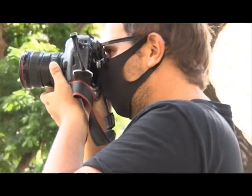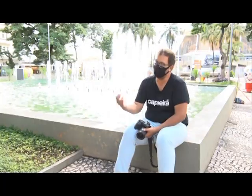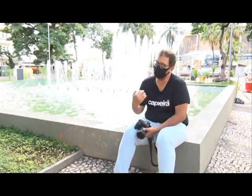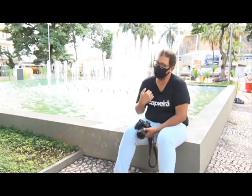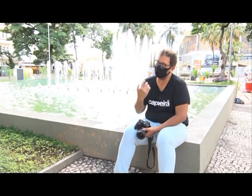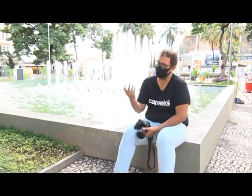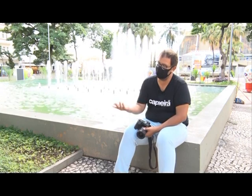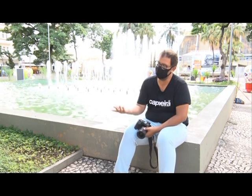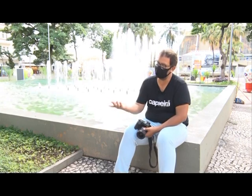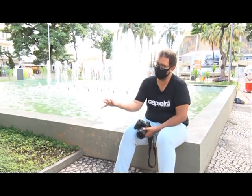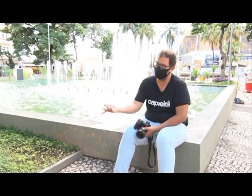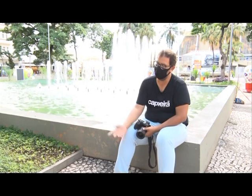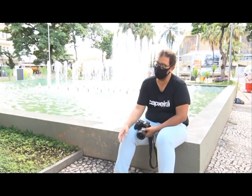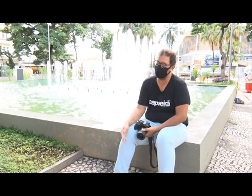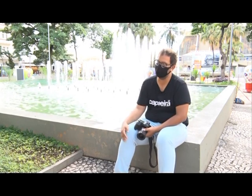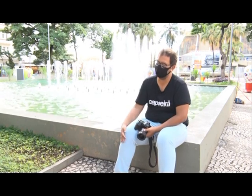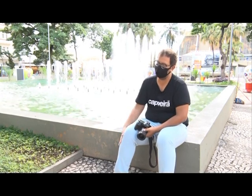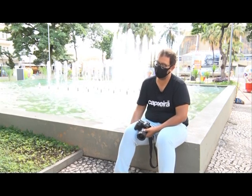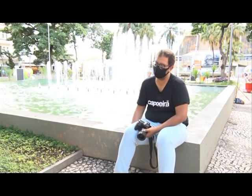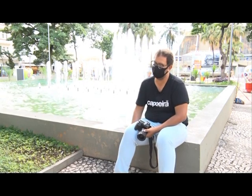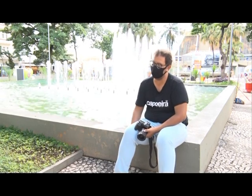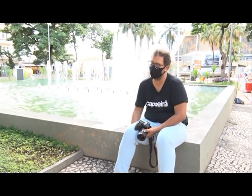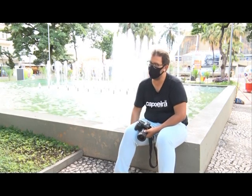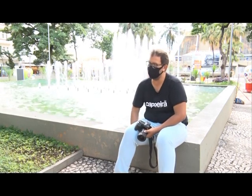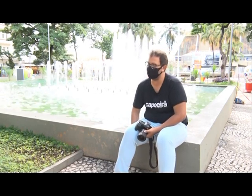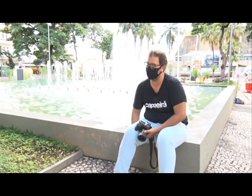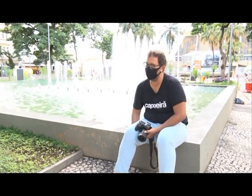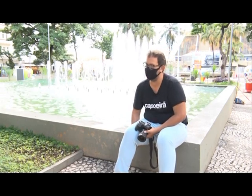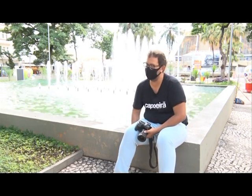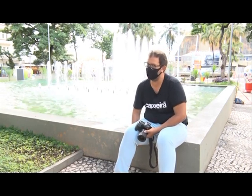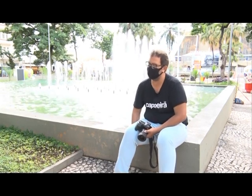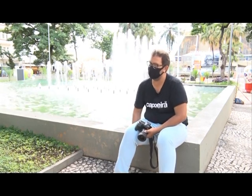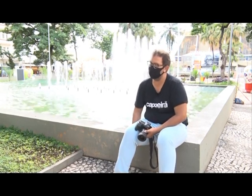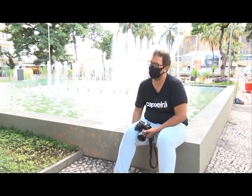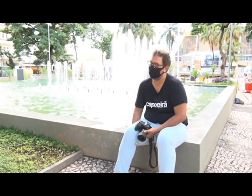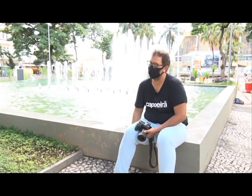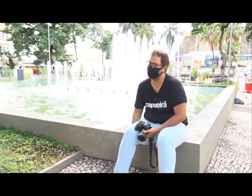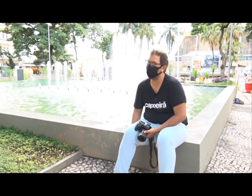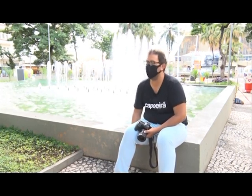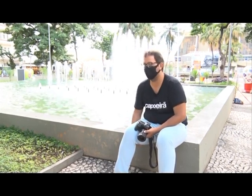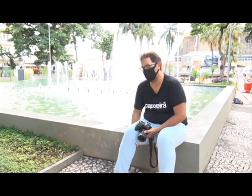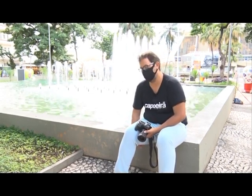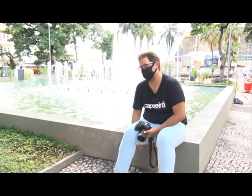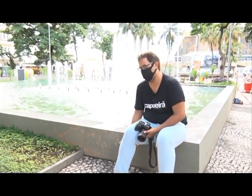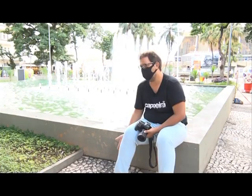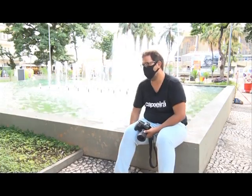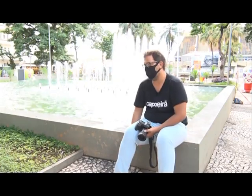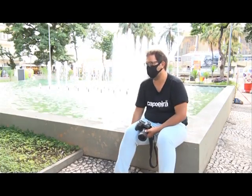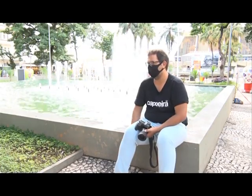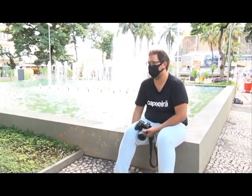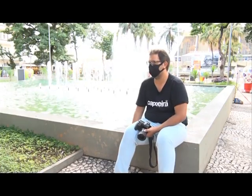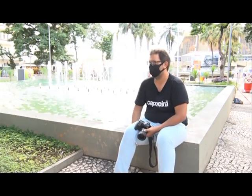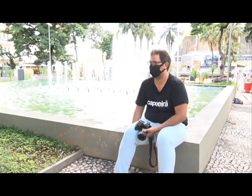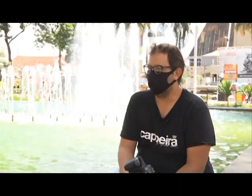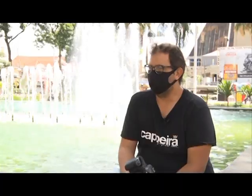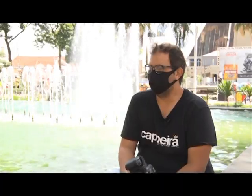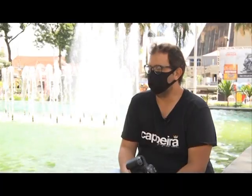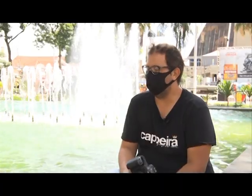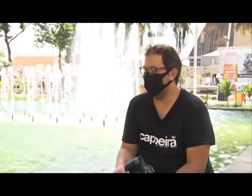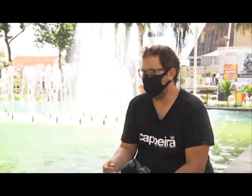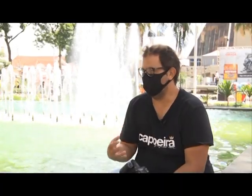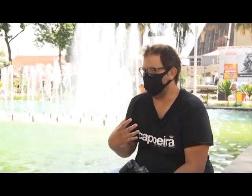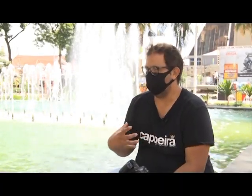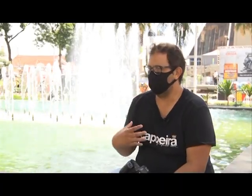lentes o cotidiano de Rio Preto, seus costumes, sua gente, seu desenvolvimento. Quando a